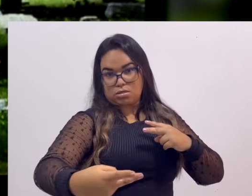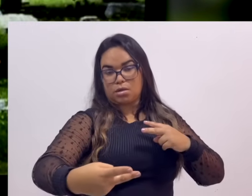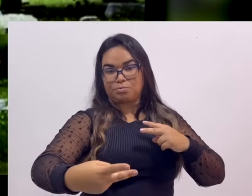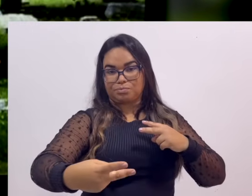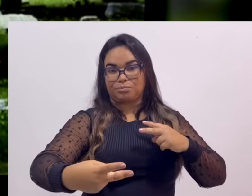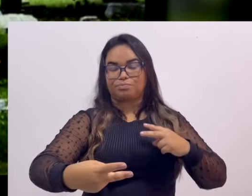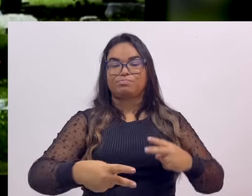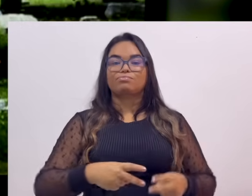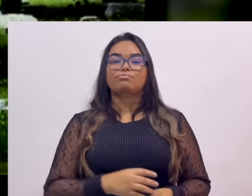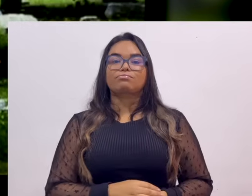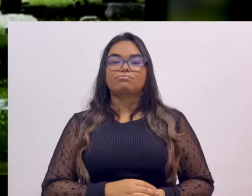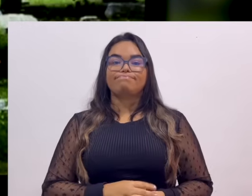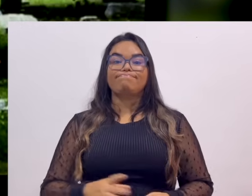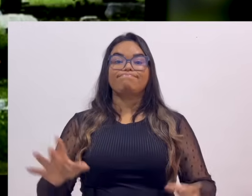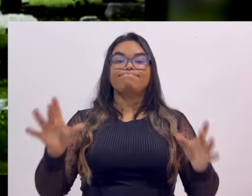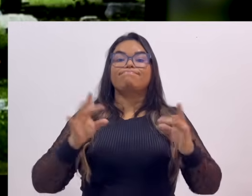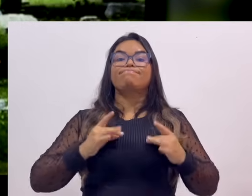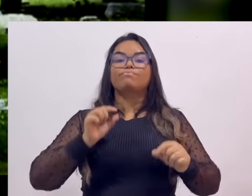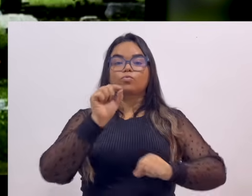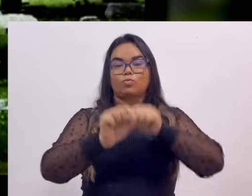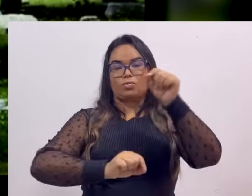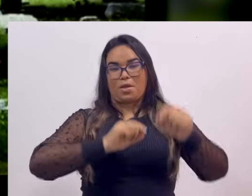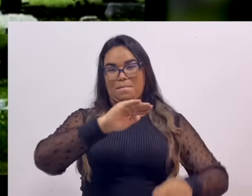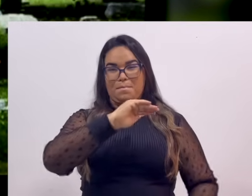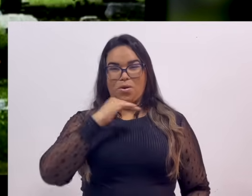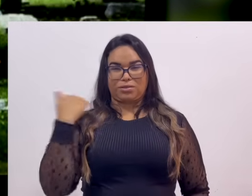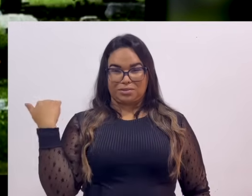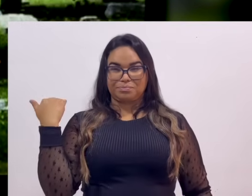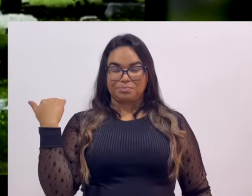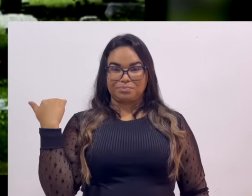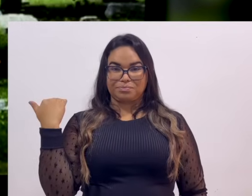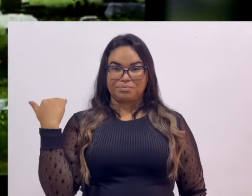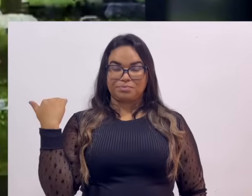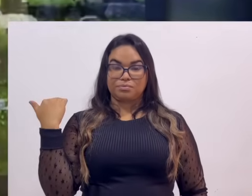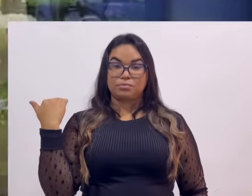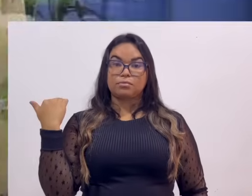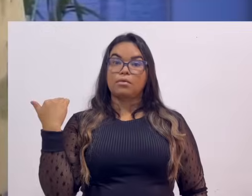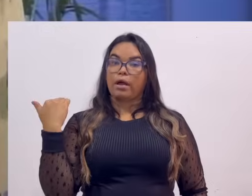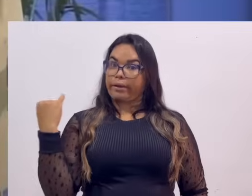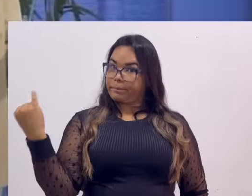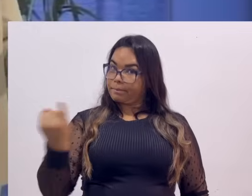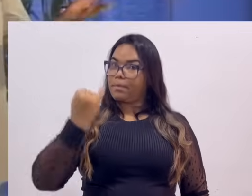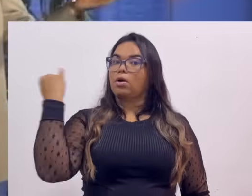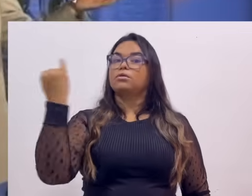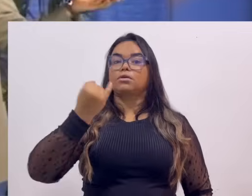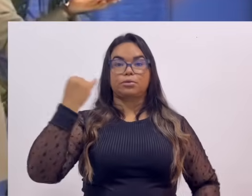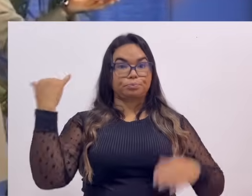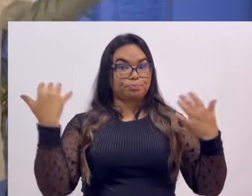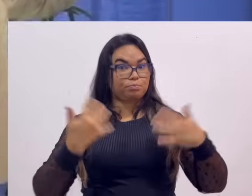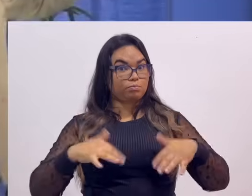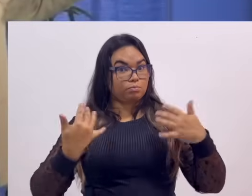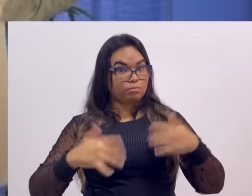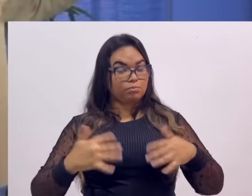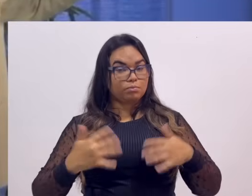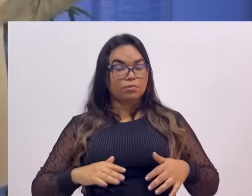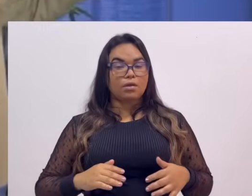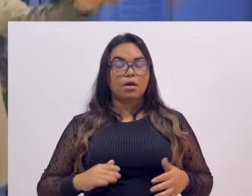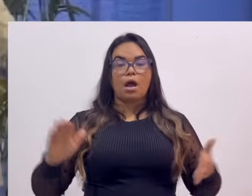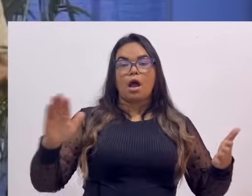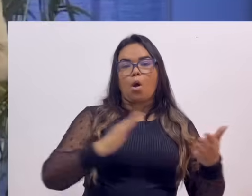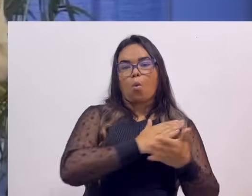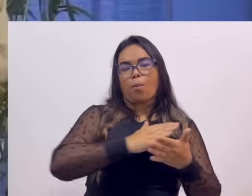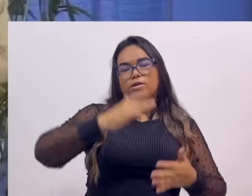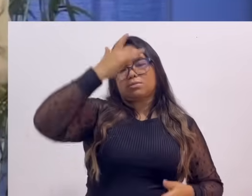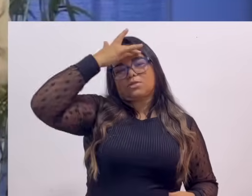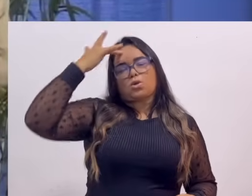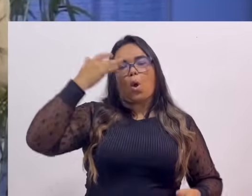salário de transgredir a lei de Deus é a morte. Portanto, esta é uma questão muito importante. Algumas pessoas dizem que não